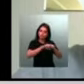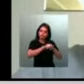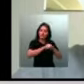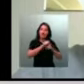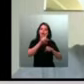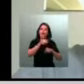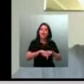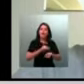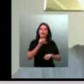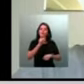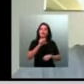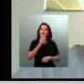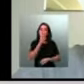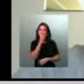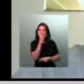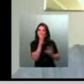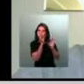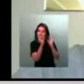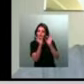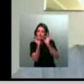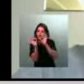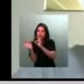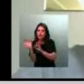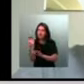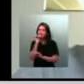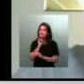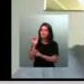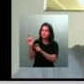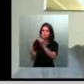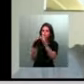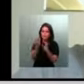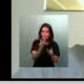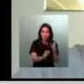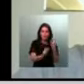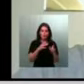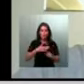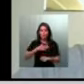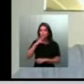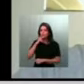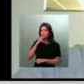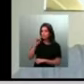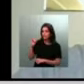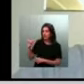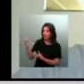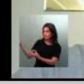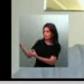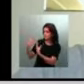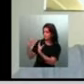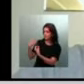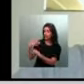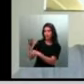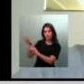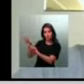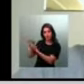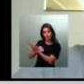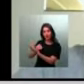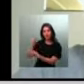quem assistiu os exemplos maiores do meu pai, que foi um grande